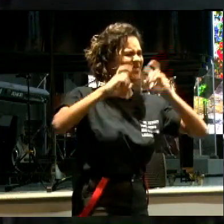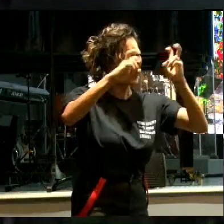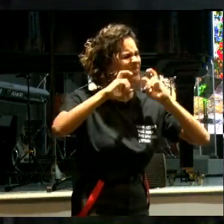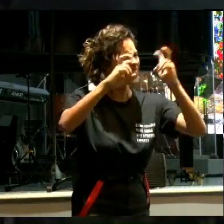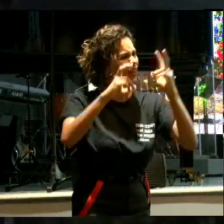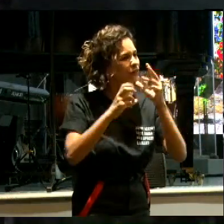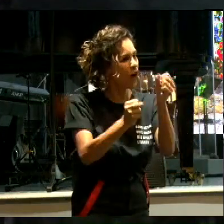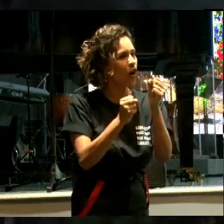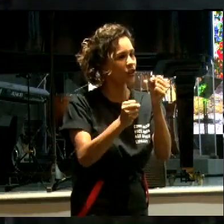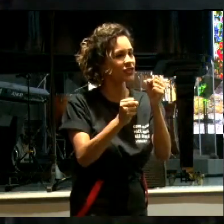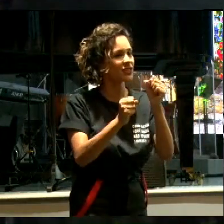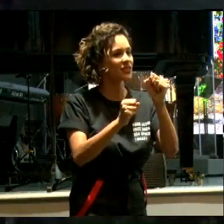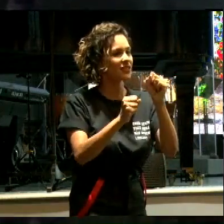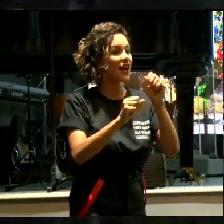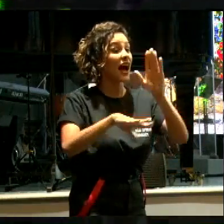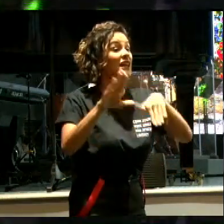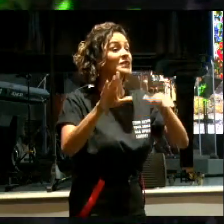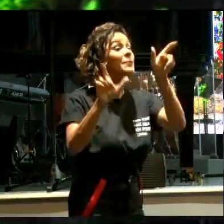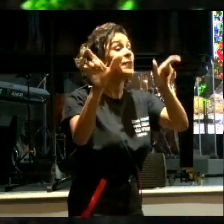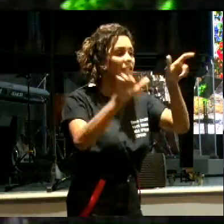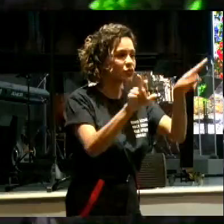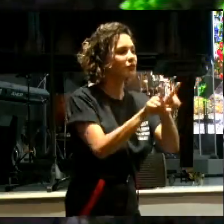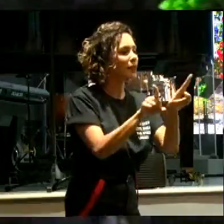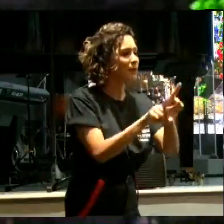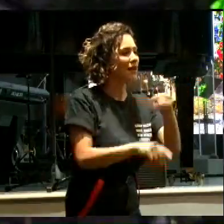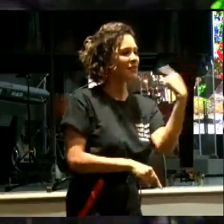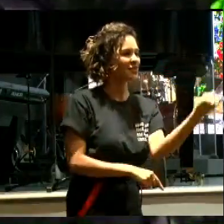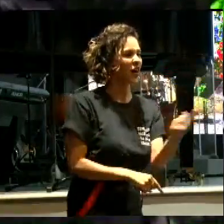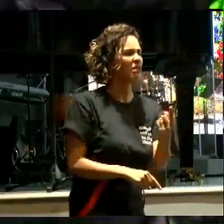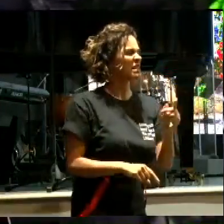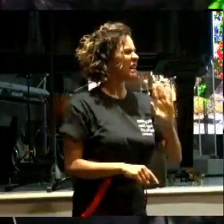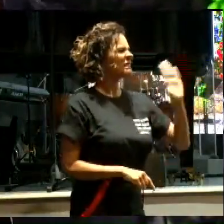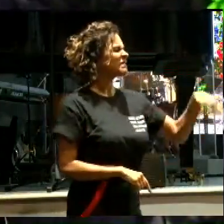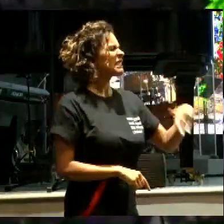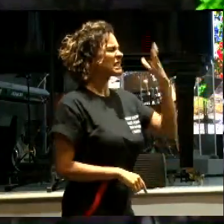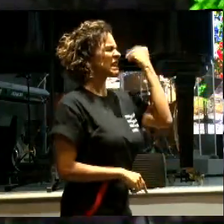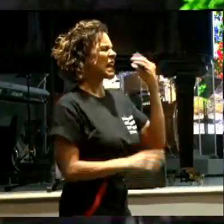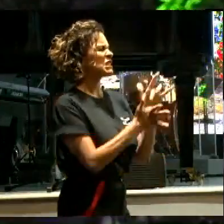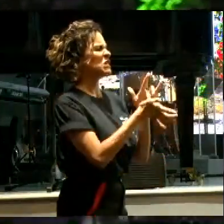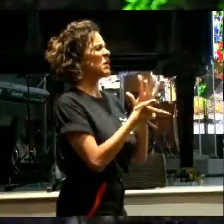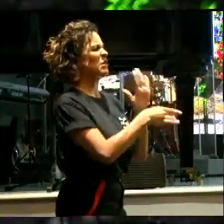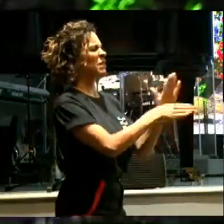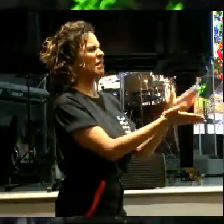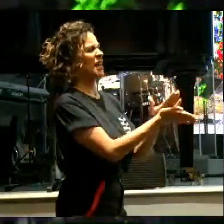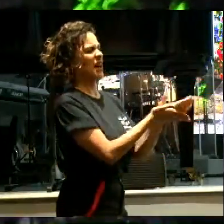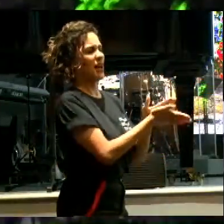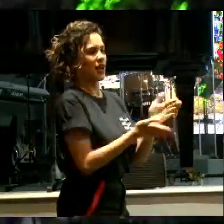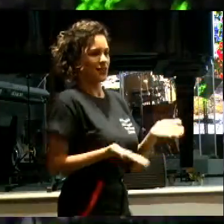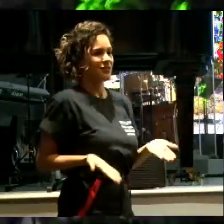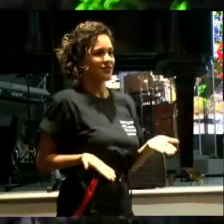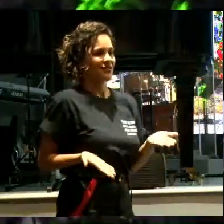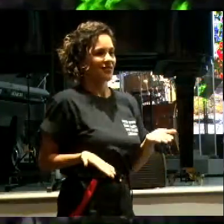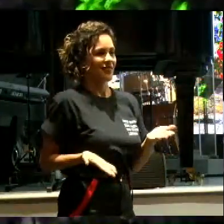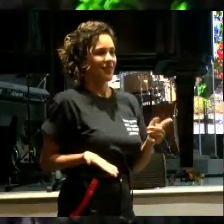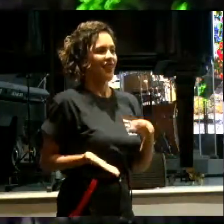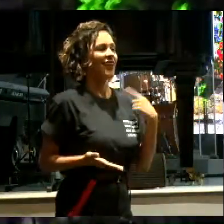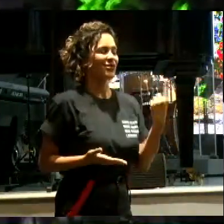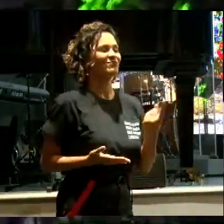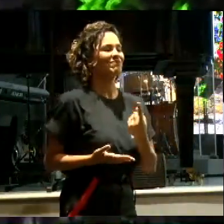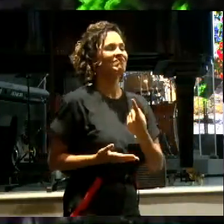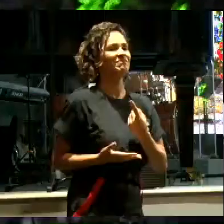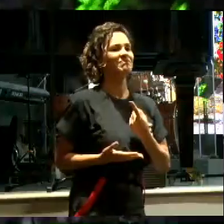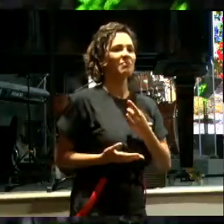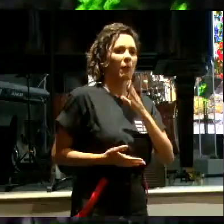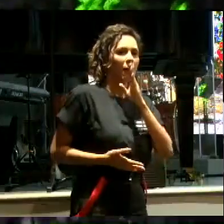vezes nós nos deixamos levar pelas situações da vida? E eu estou aqui para te dizer, querida,